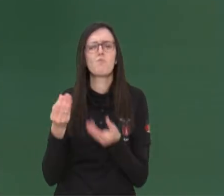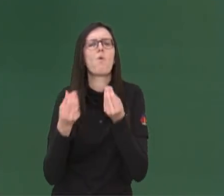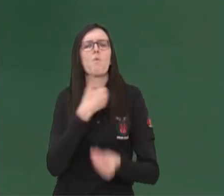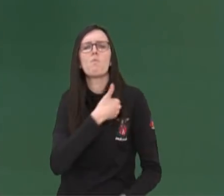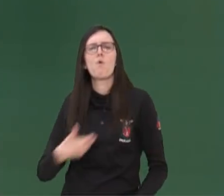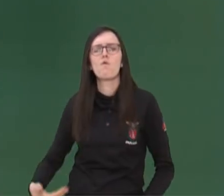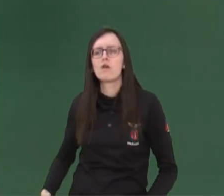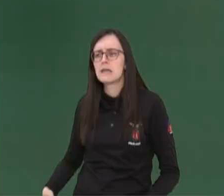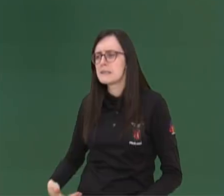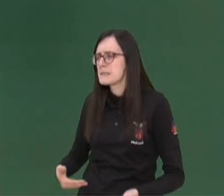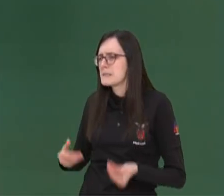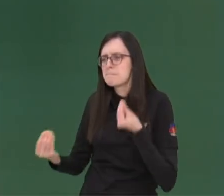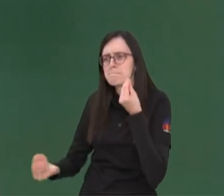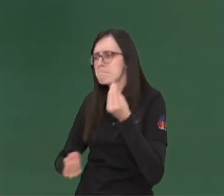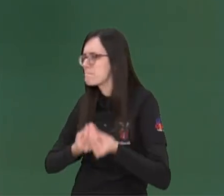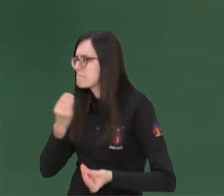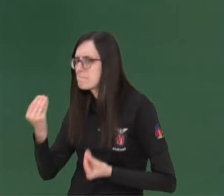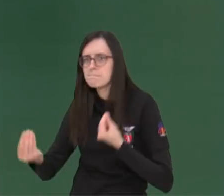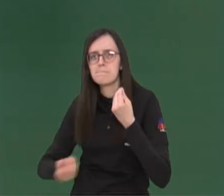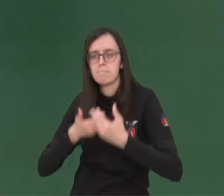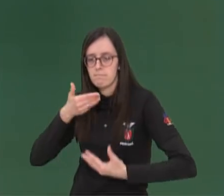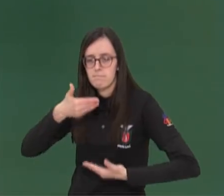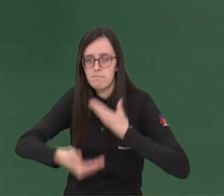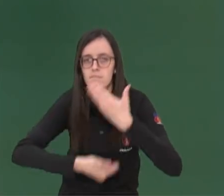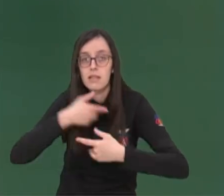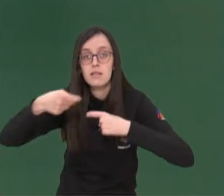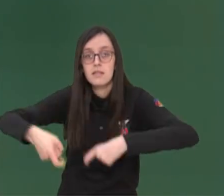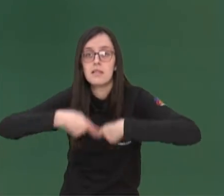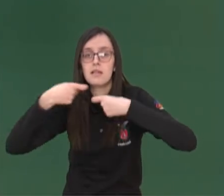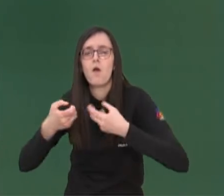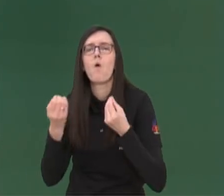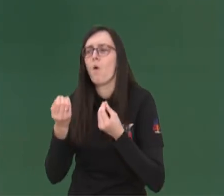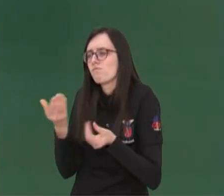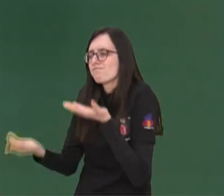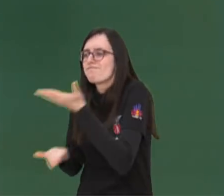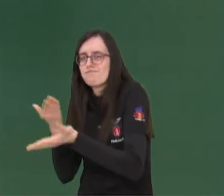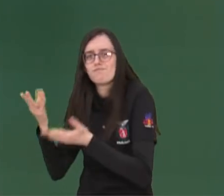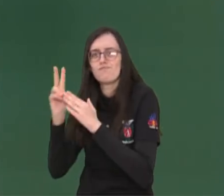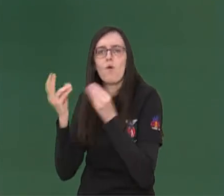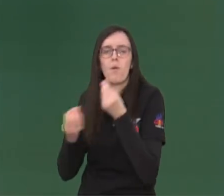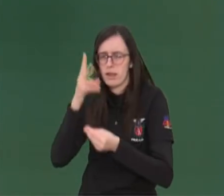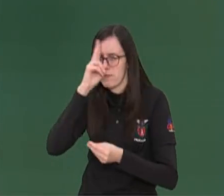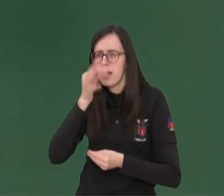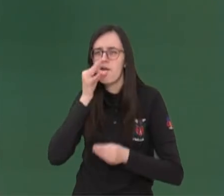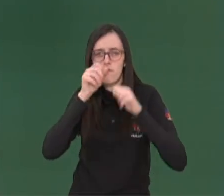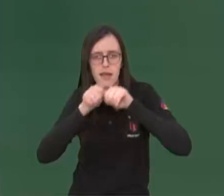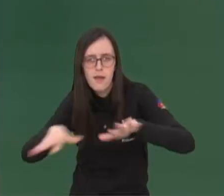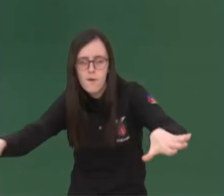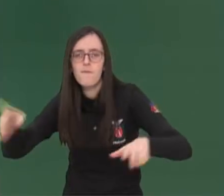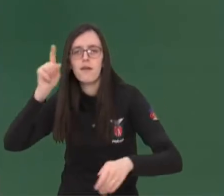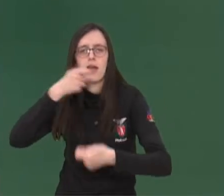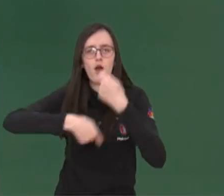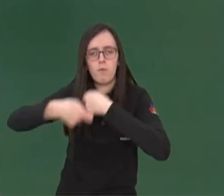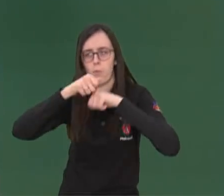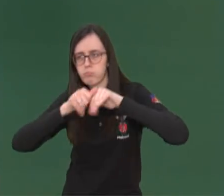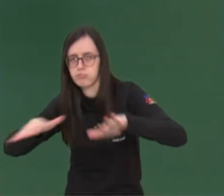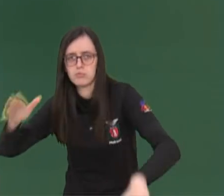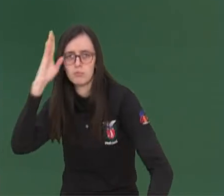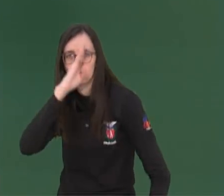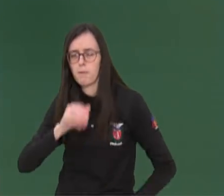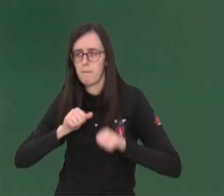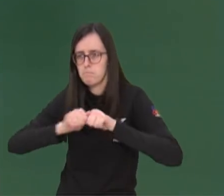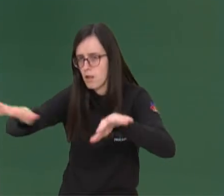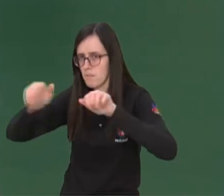questão indígena frente ao desenvolvimento agrícola? Lembra? Expansão cafeeira, expansão econômica